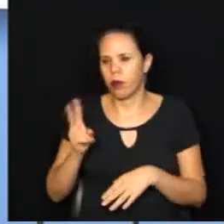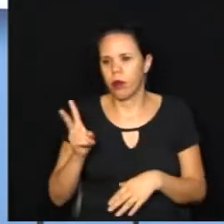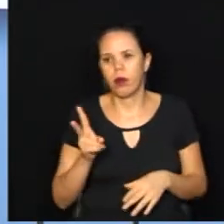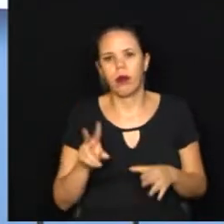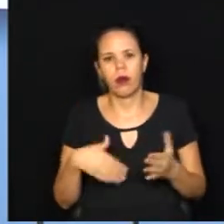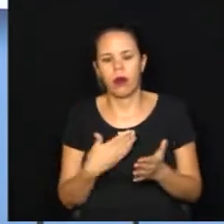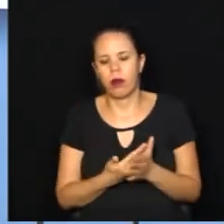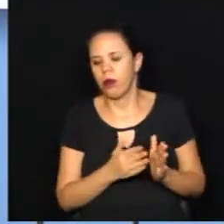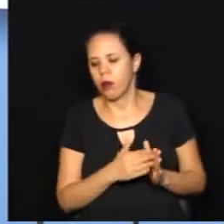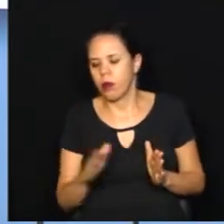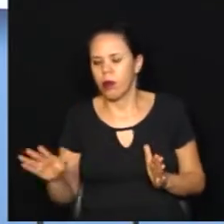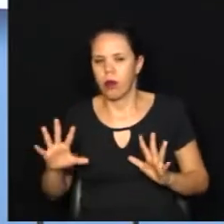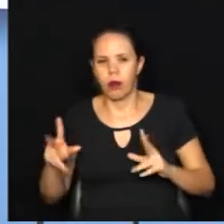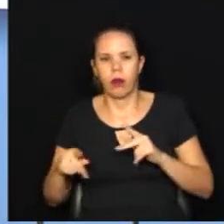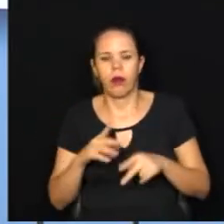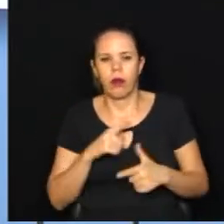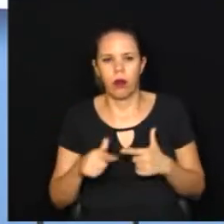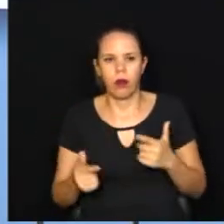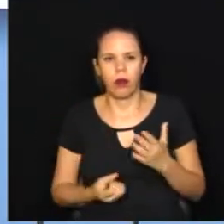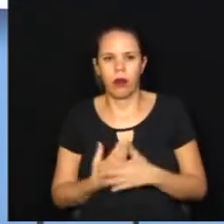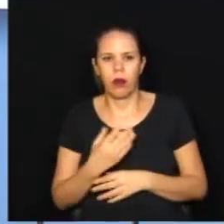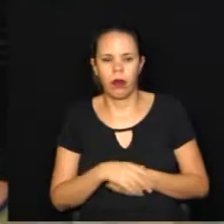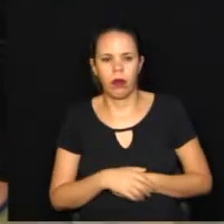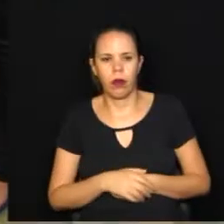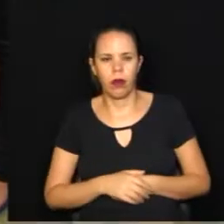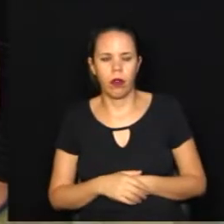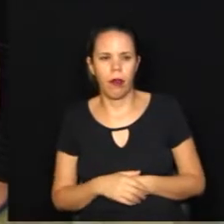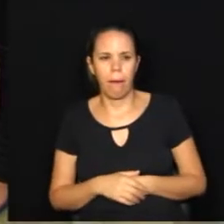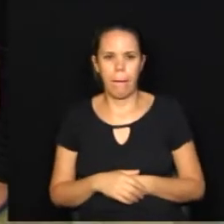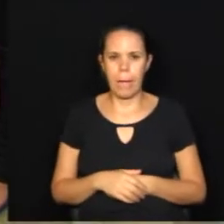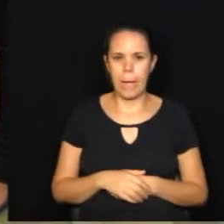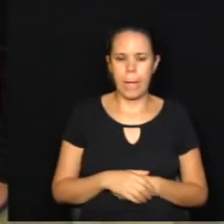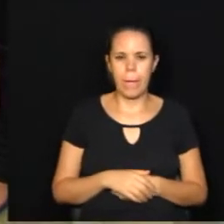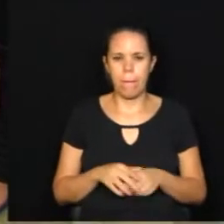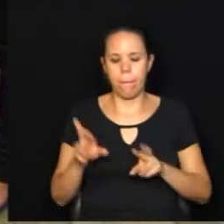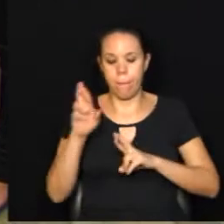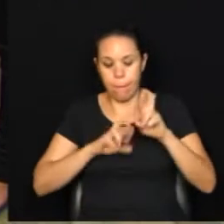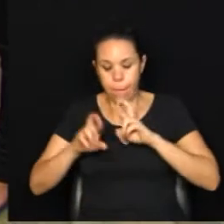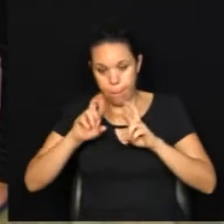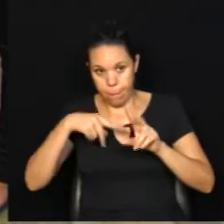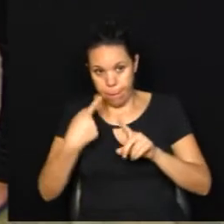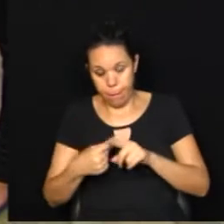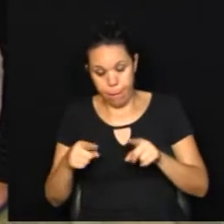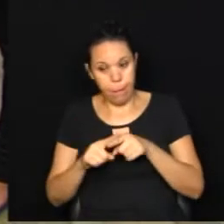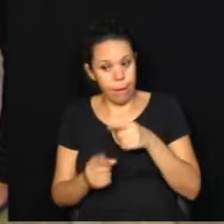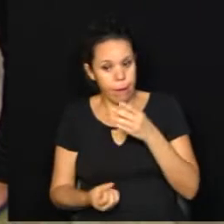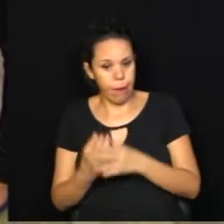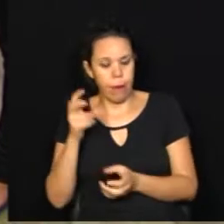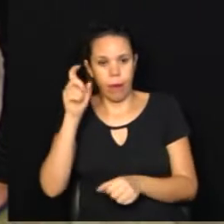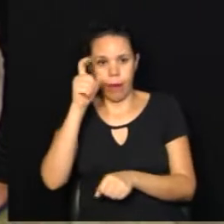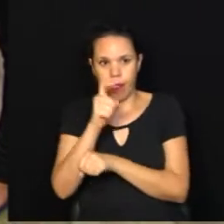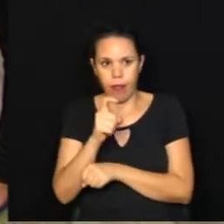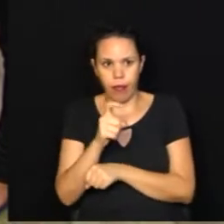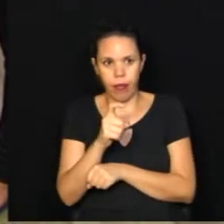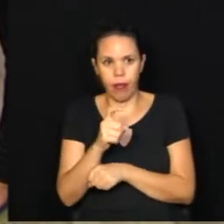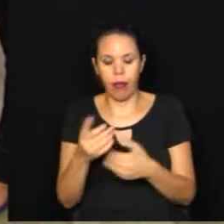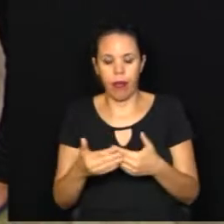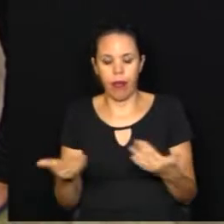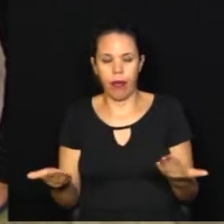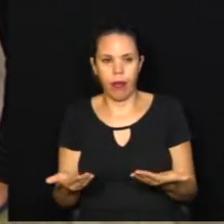se os estabelecimentos estão cumprindo com as restrições. E essas denúncias chegam até as autoridades